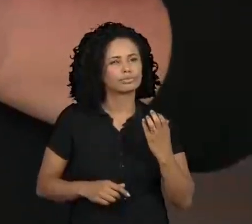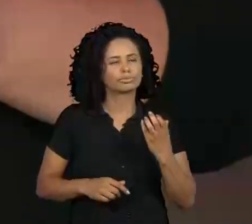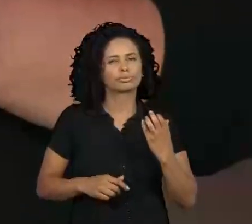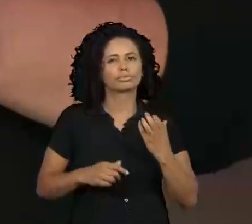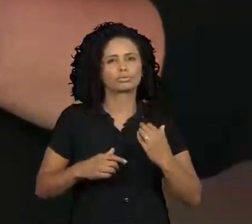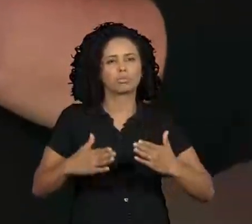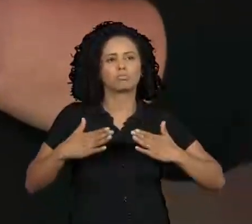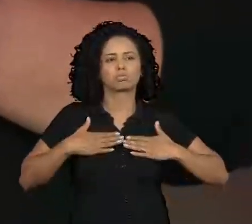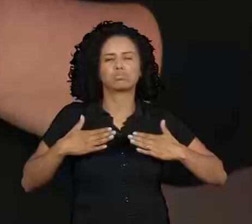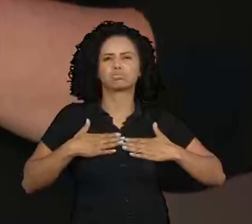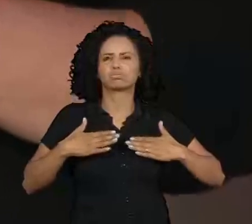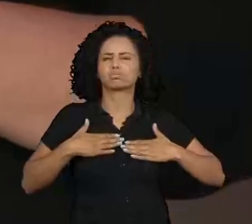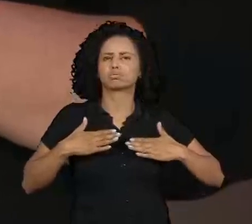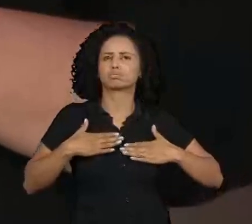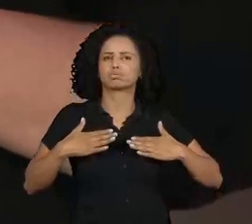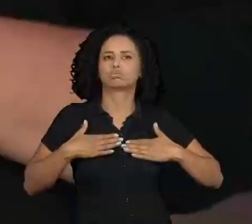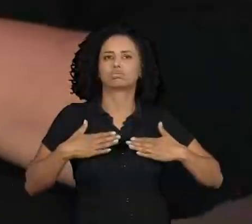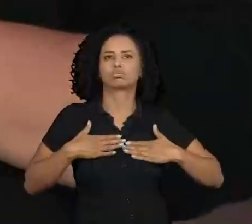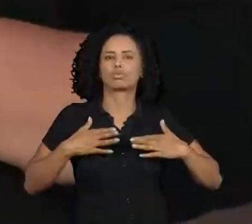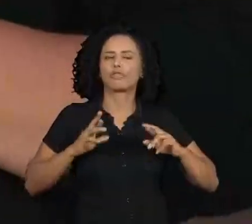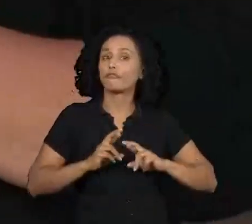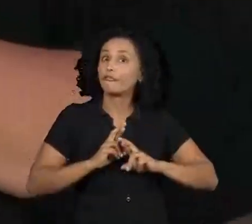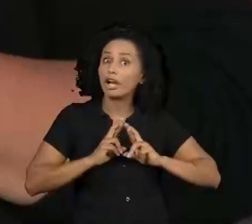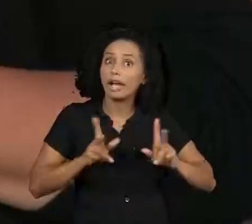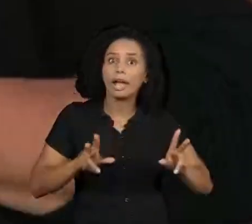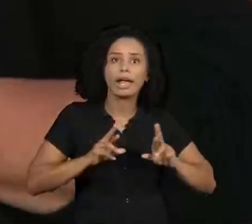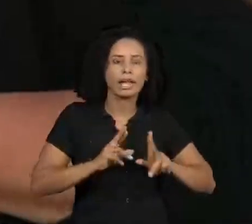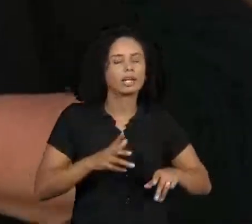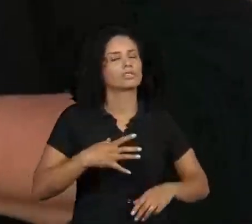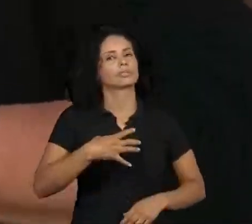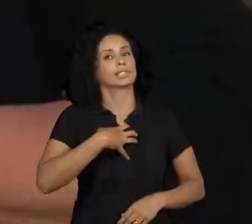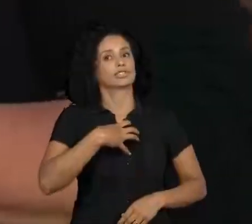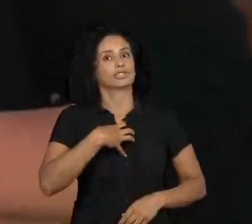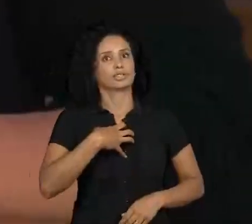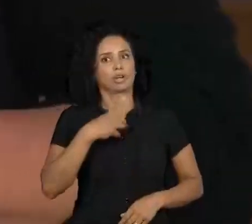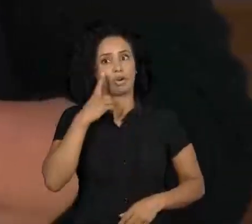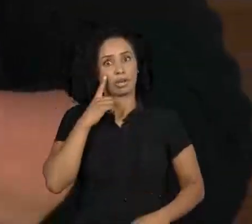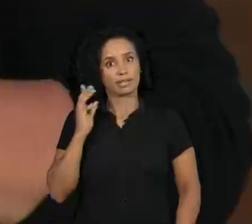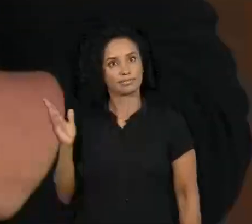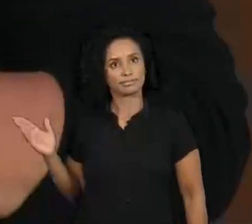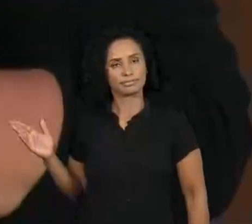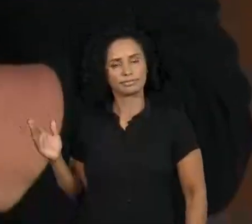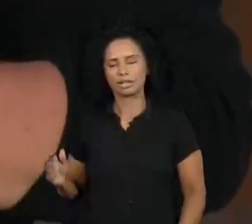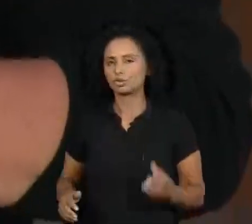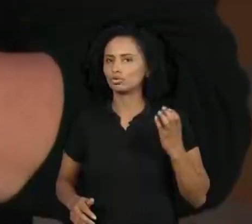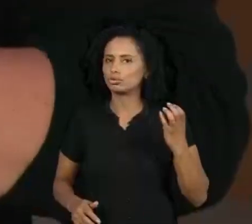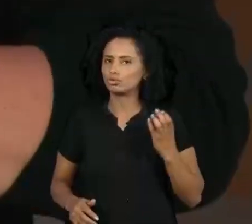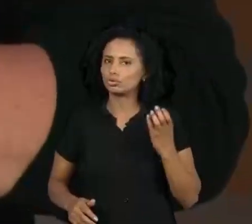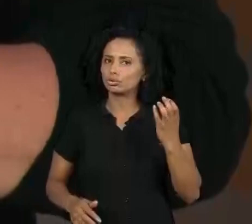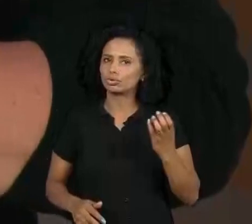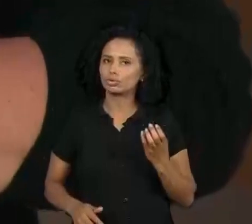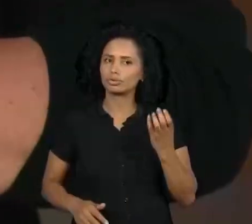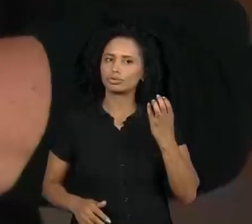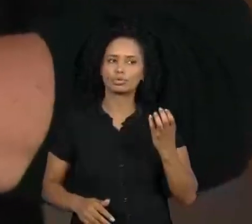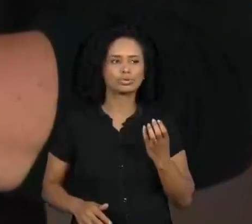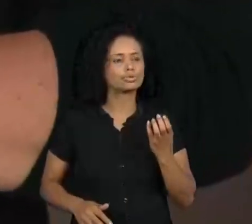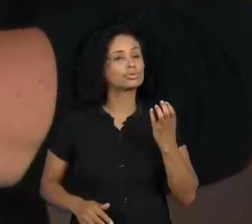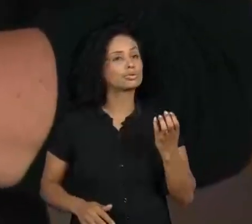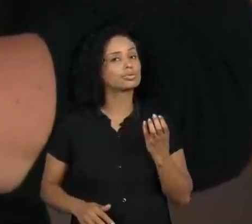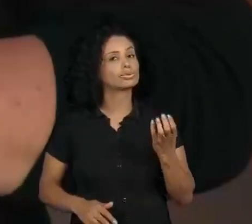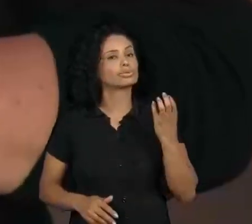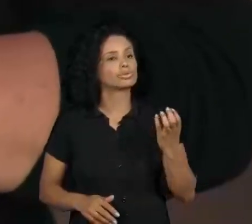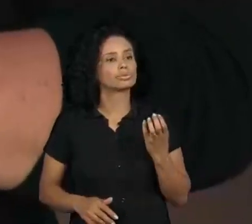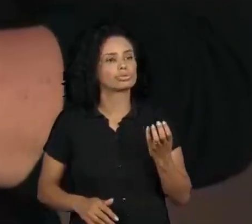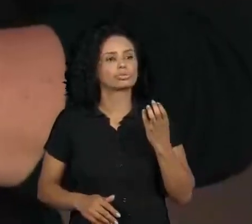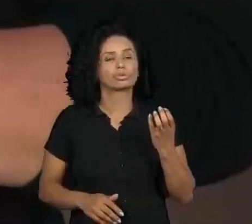Os grãos, ao se chocarem com as paredes da lata, com o material da lata, produzem este som. E